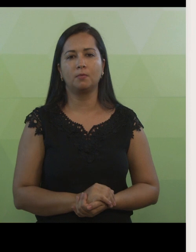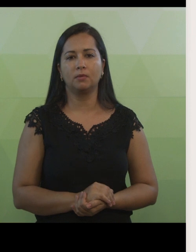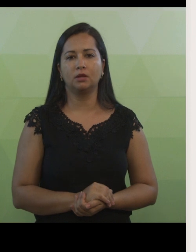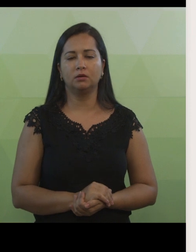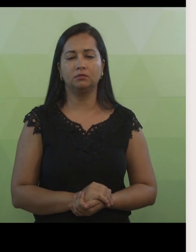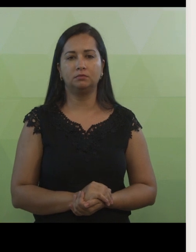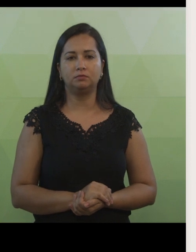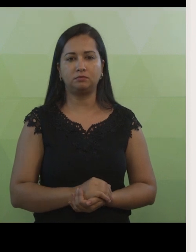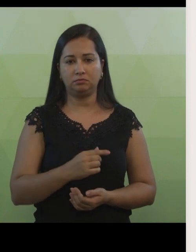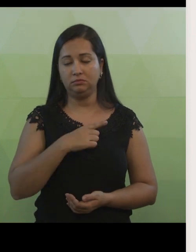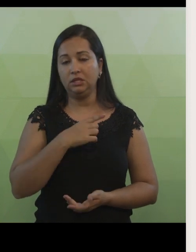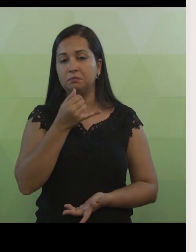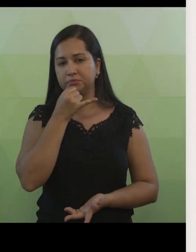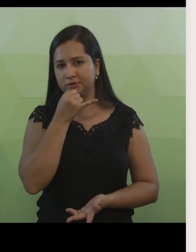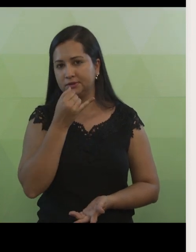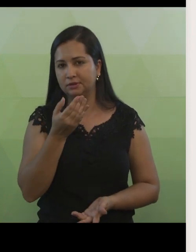certificadora.